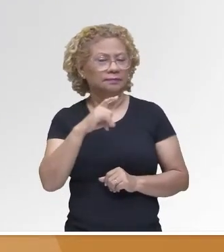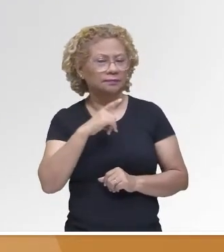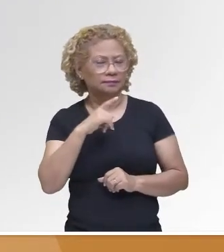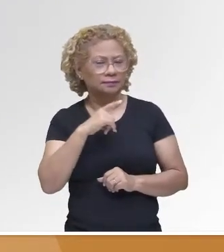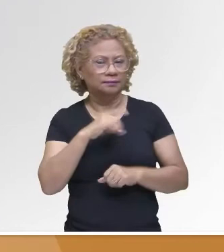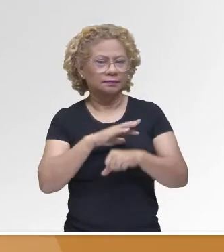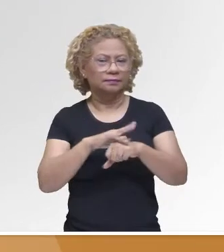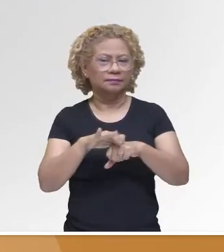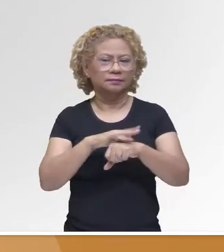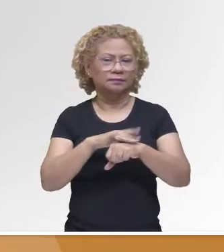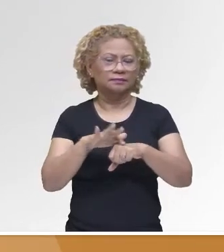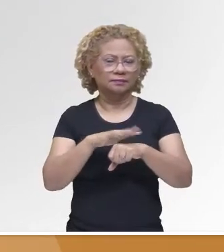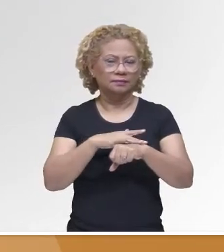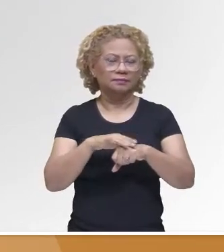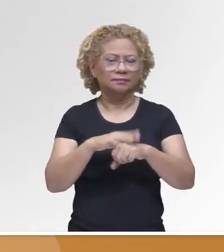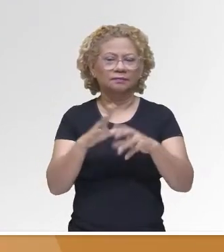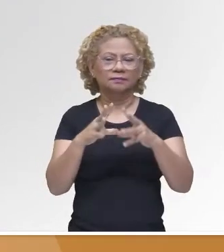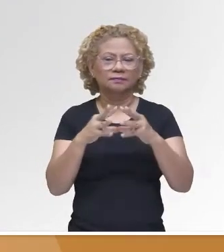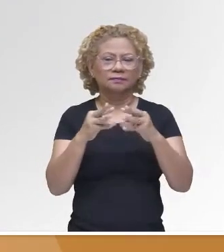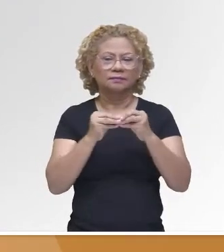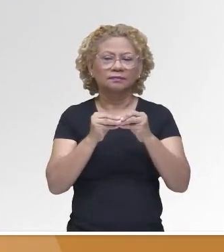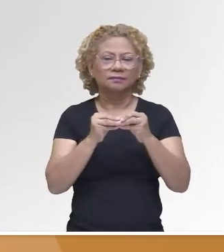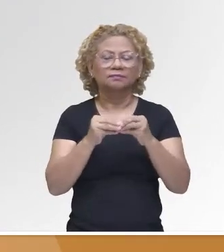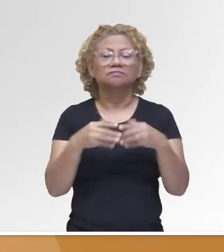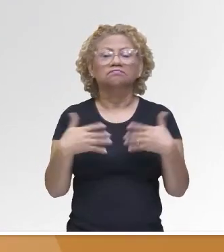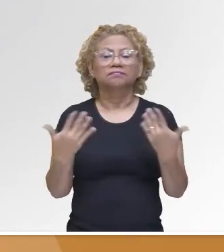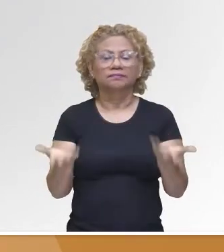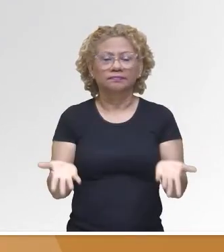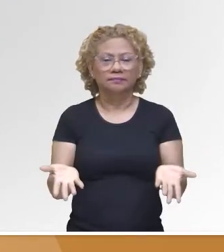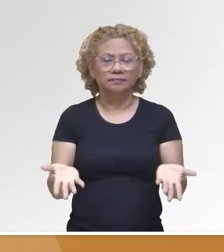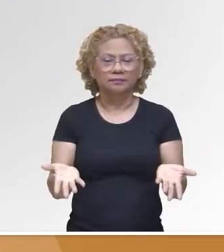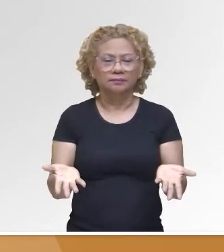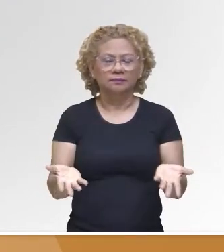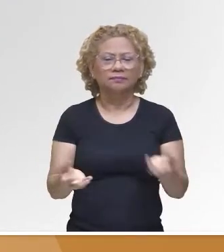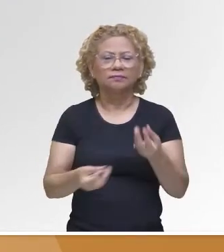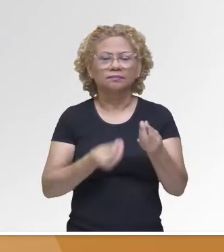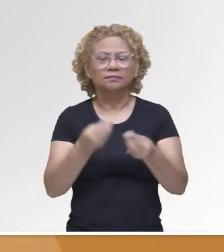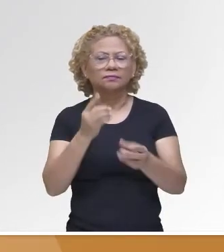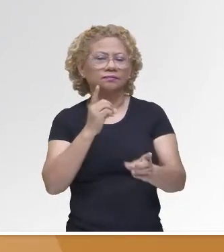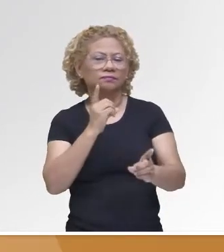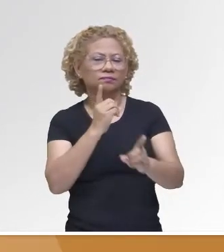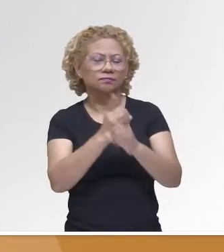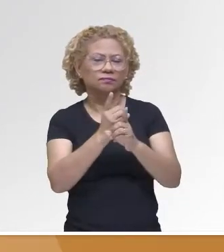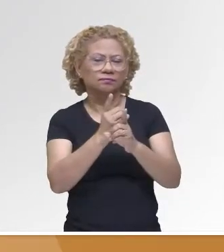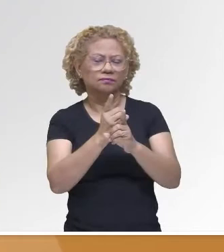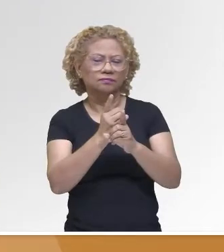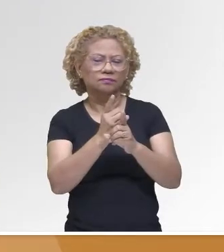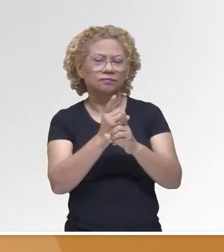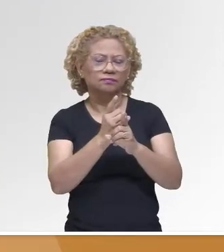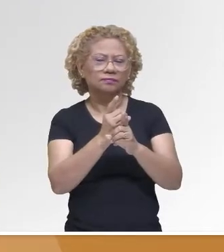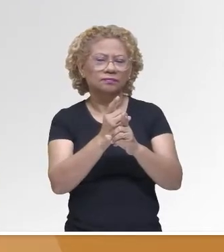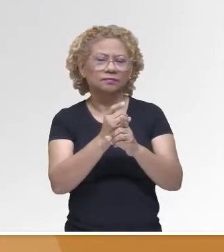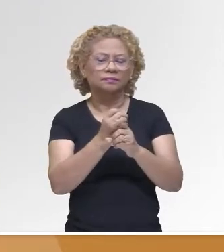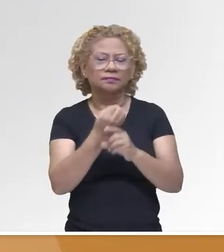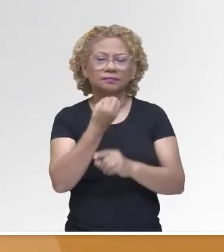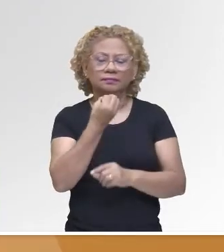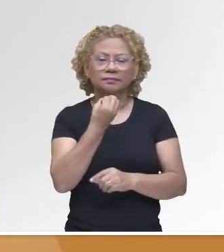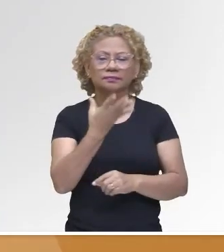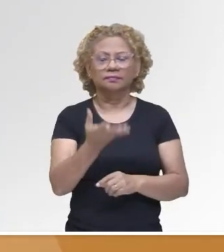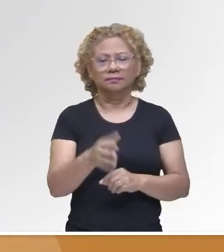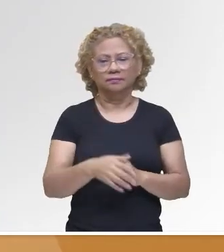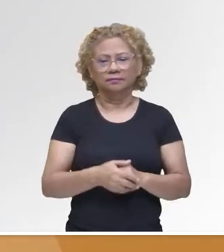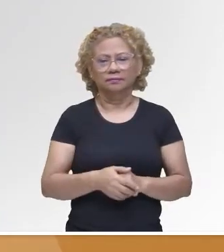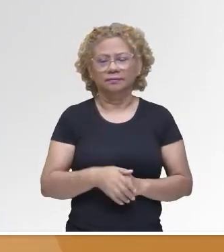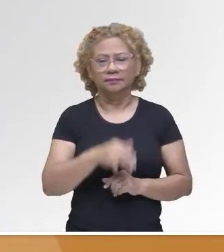qual a cura? Né? Como encontrar uma cura para aquela doença? Nós temos aí o